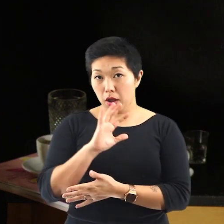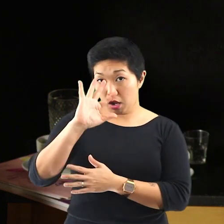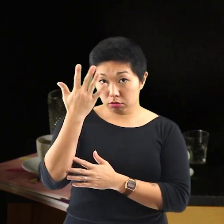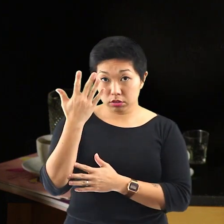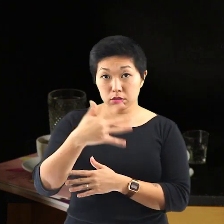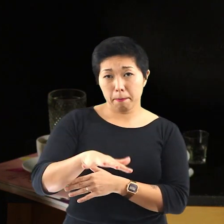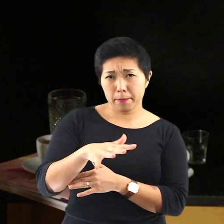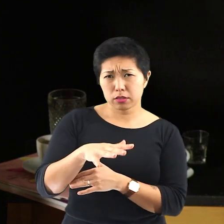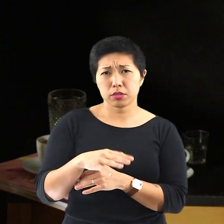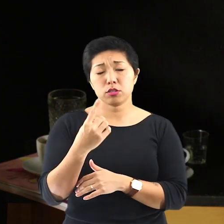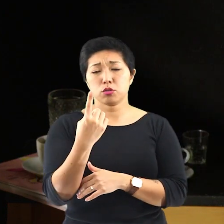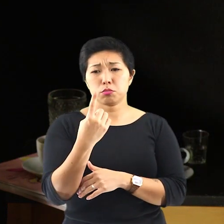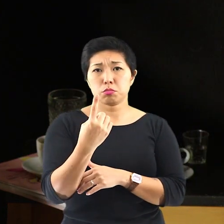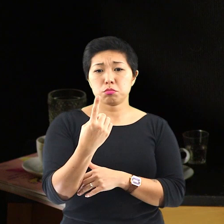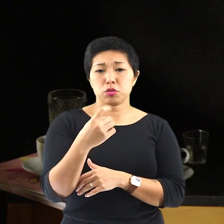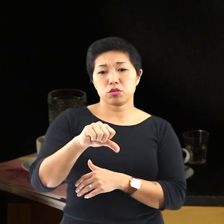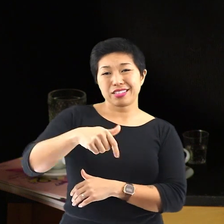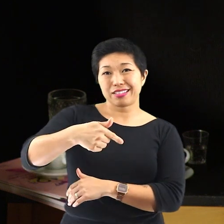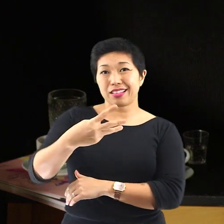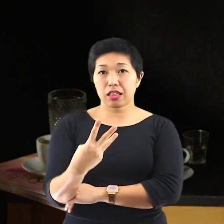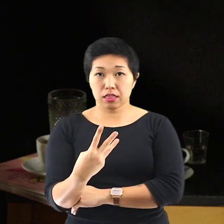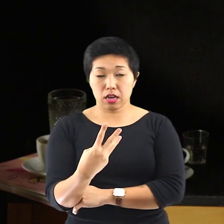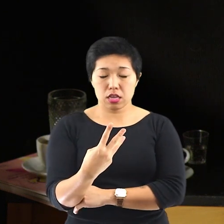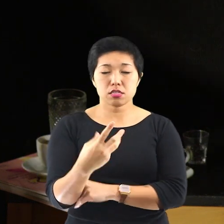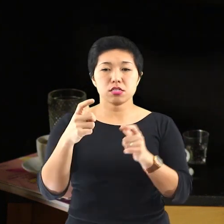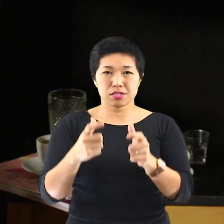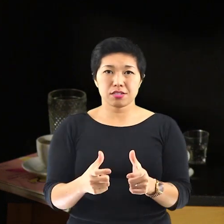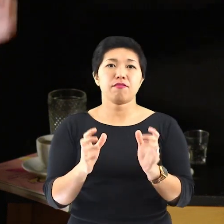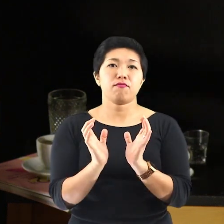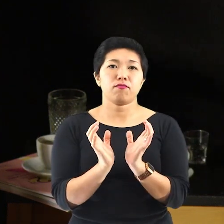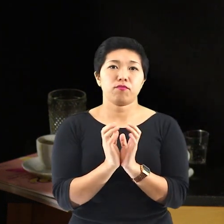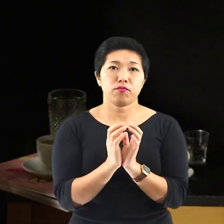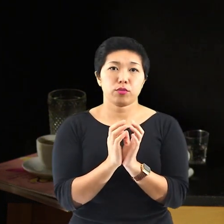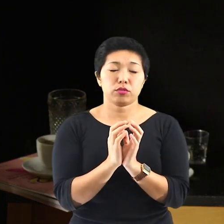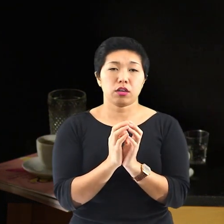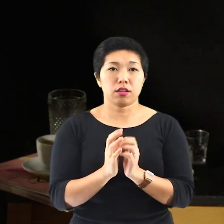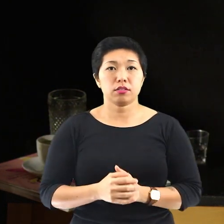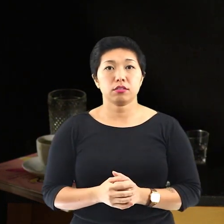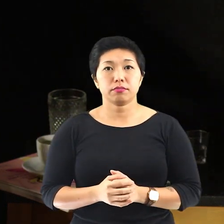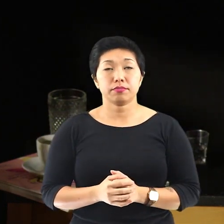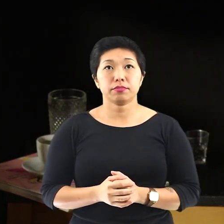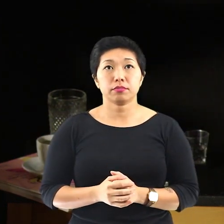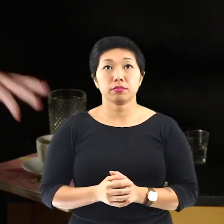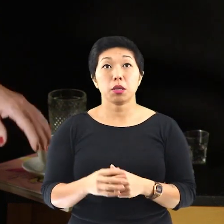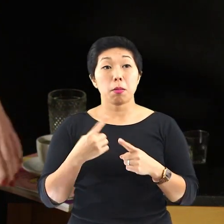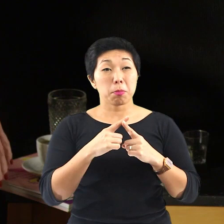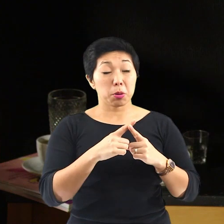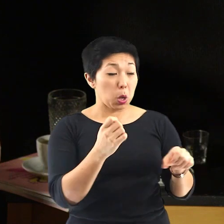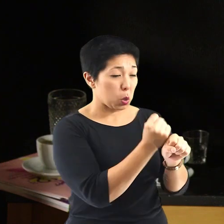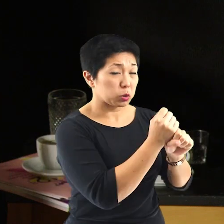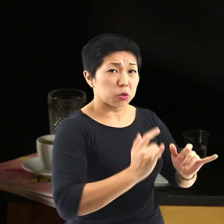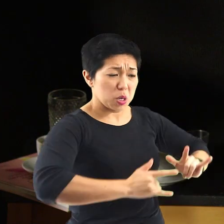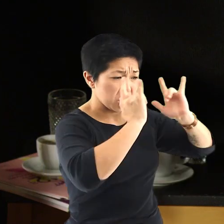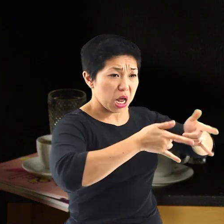aconteceu por volta de 73, em Fortaleza, a especulação imobiliária expulsou todos